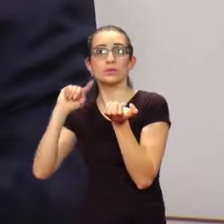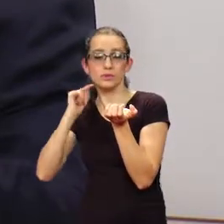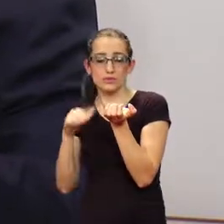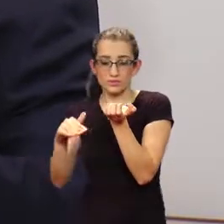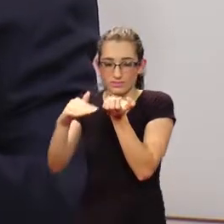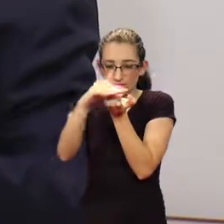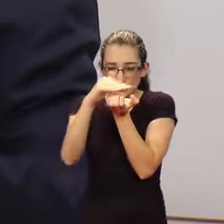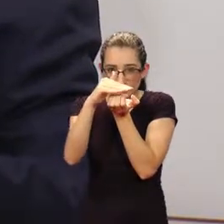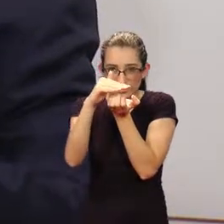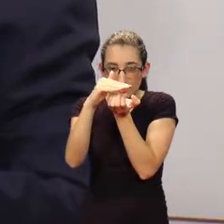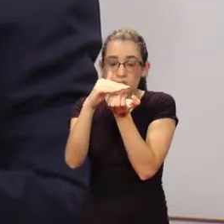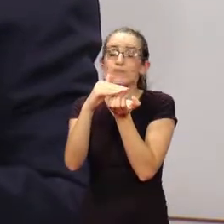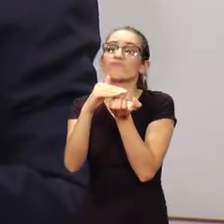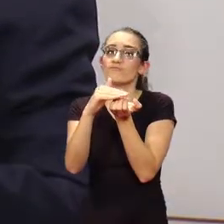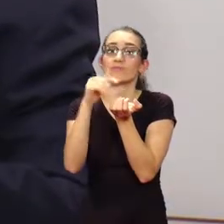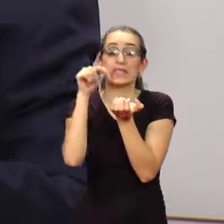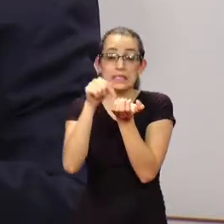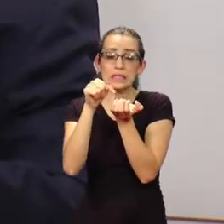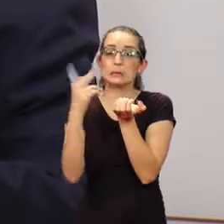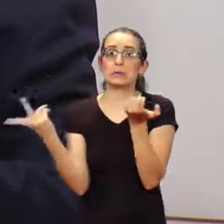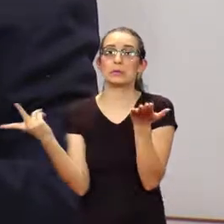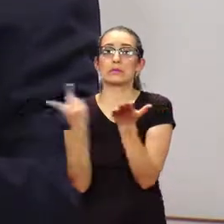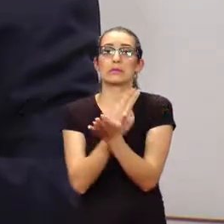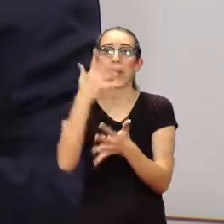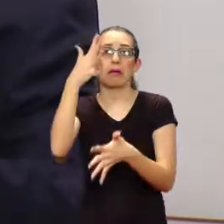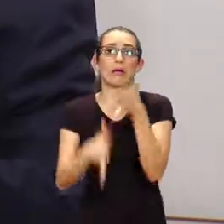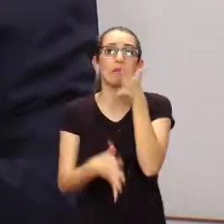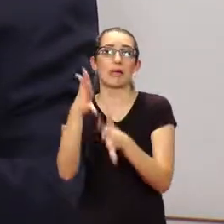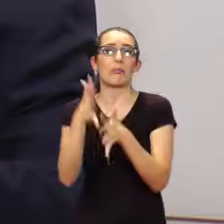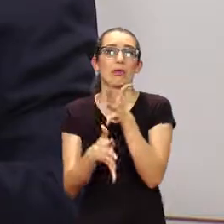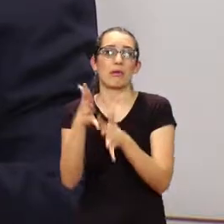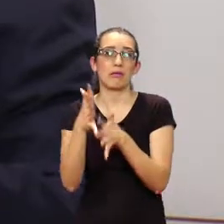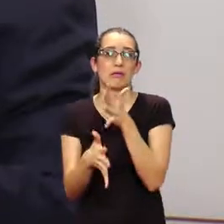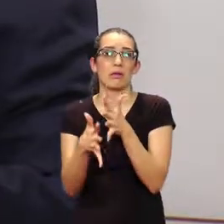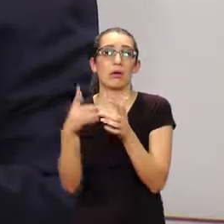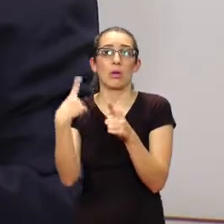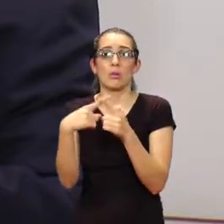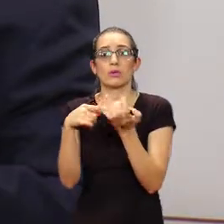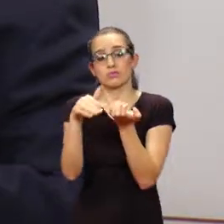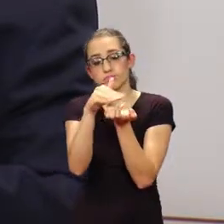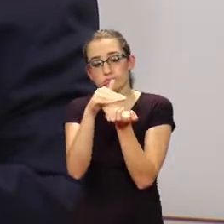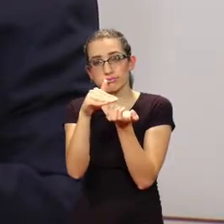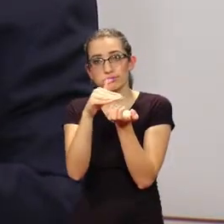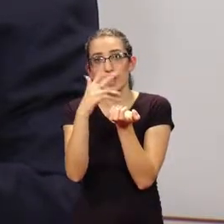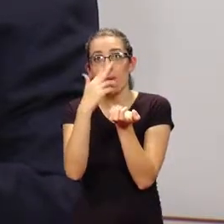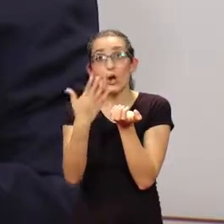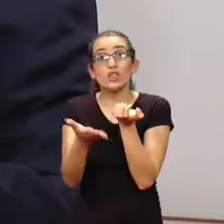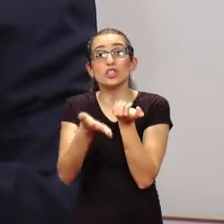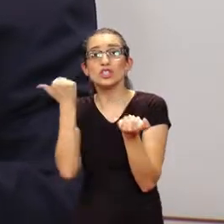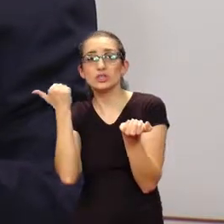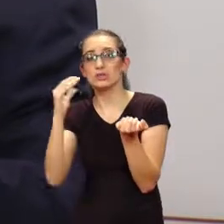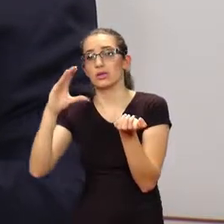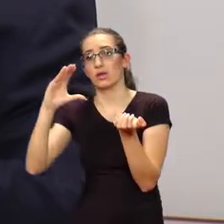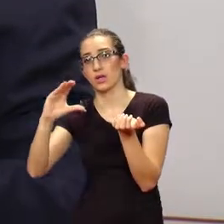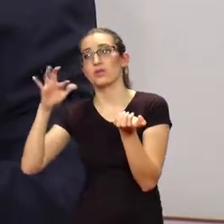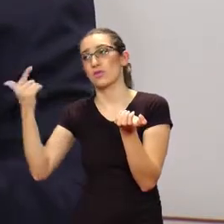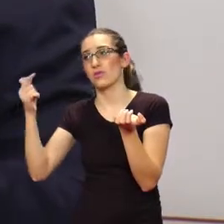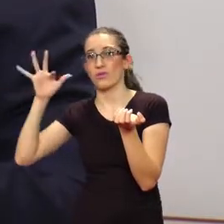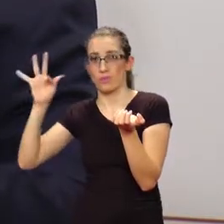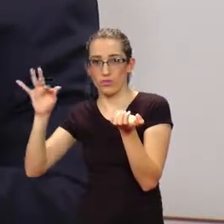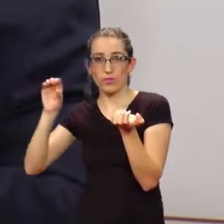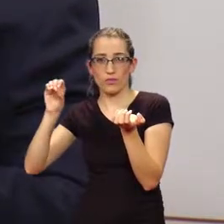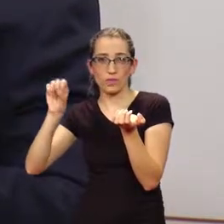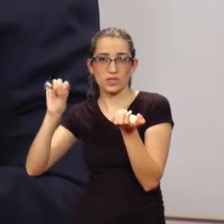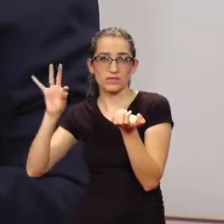um microambiente, essas desmineralizações, dependendo do número de frequências que se faz, elas acabam tirando o cálcio e fosfato do